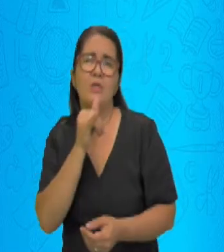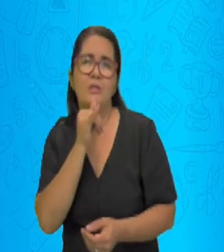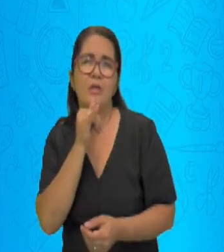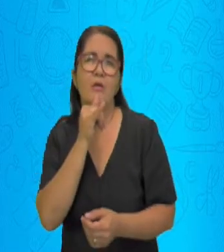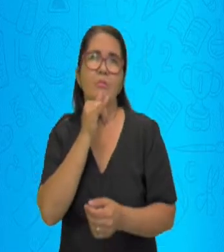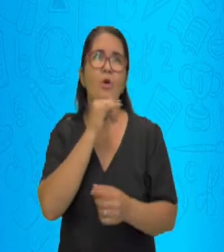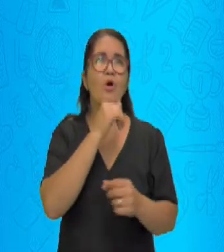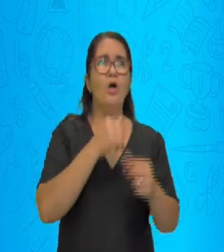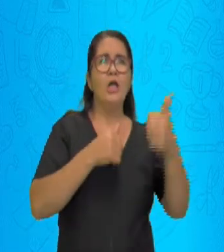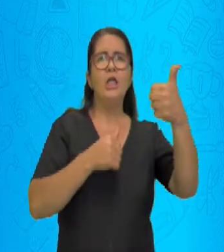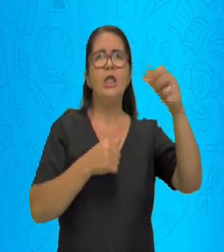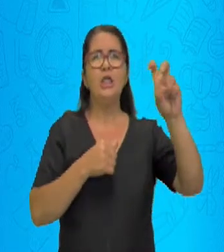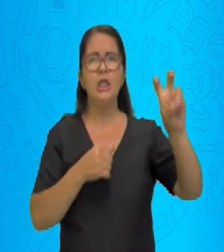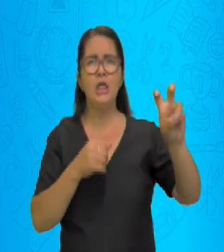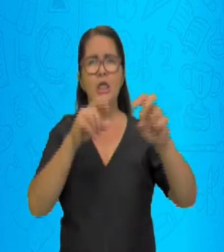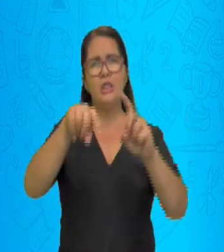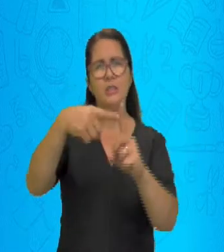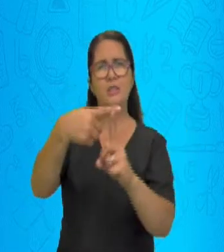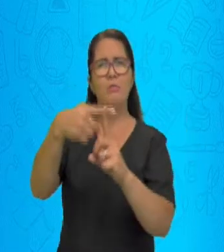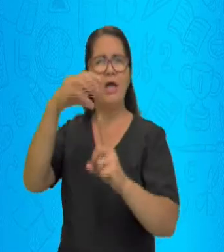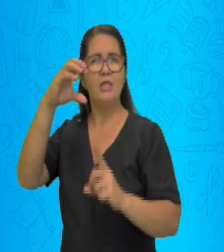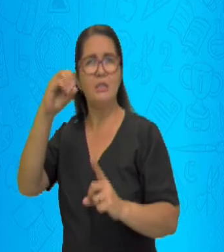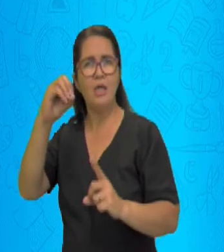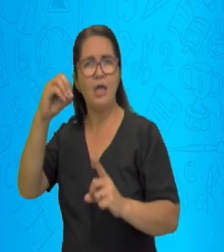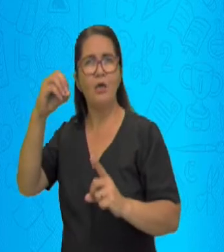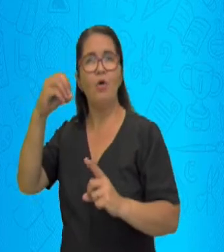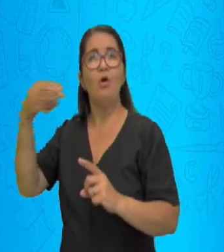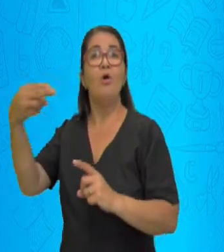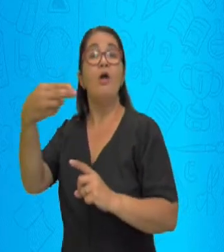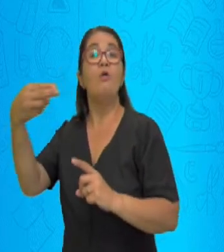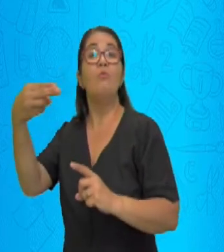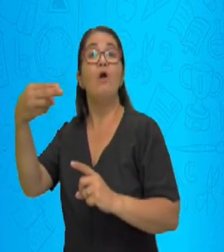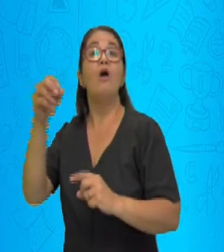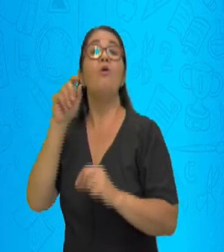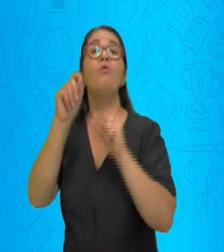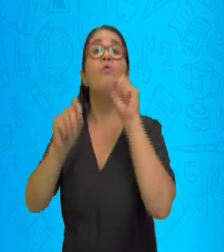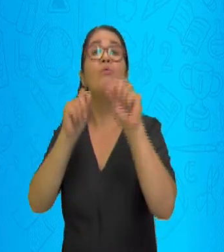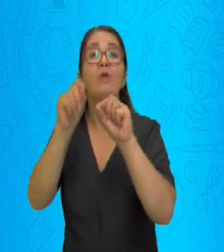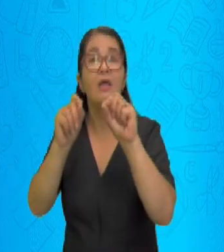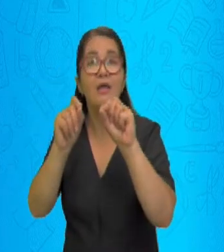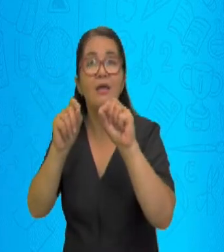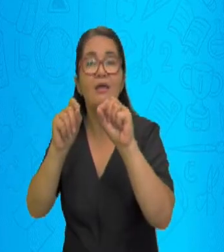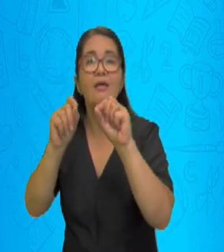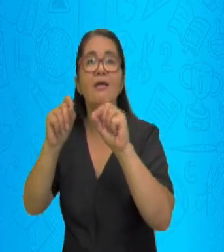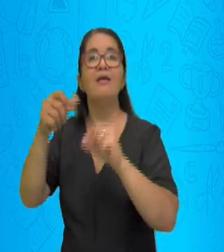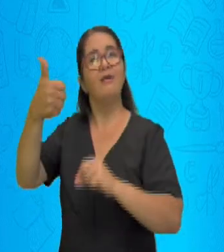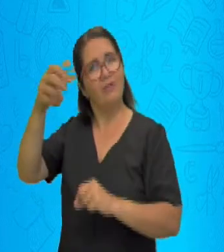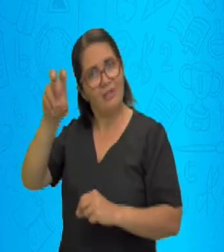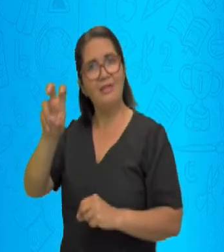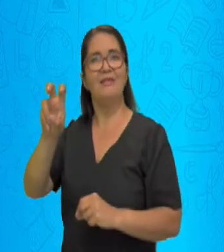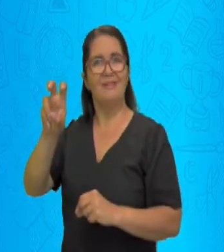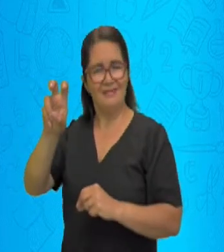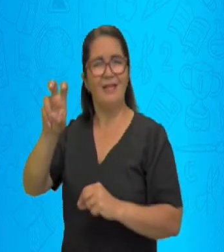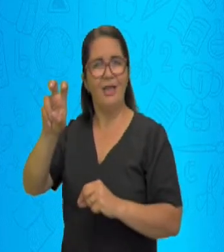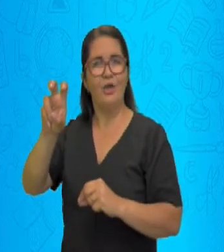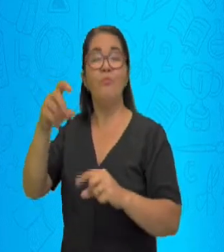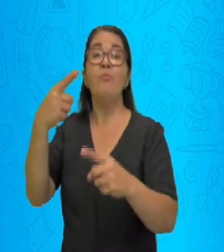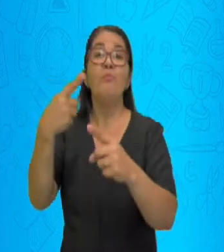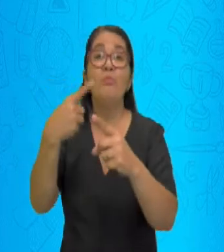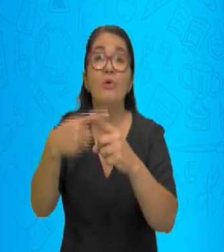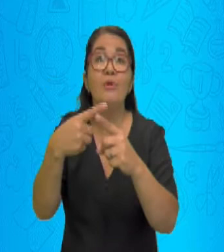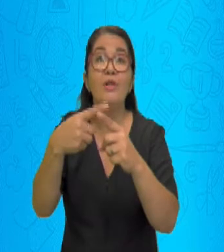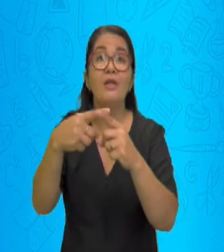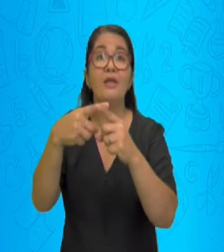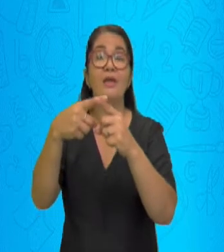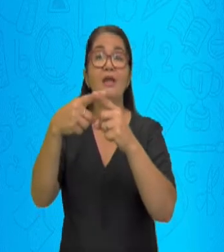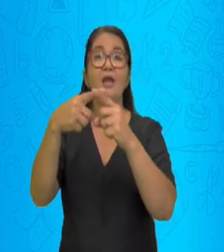15, 1000 mais 0 vai dar 1000. Então, qualquer outro número que você somar com o elemento neutro, que é o 0,